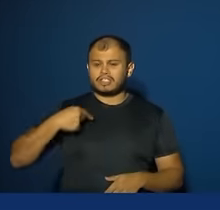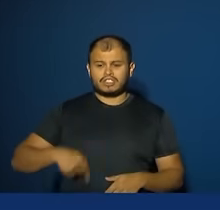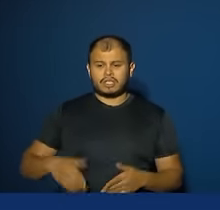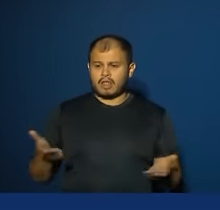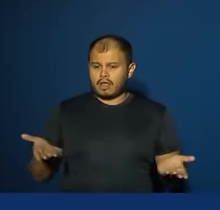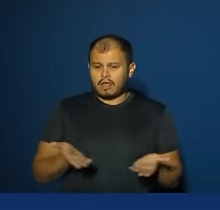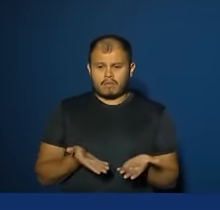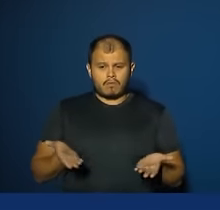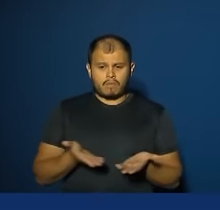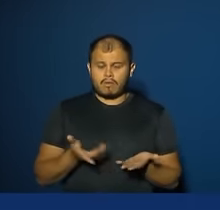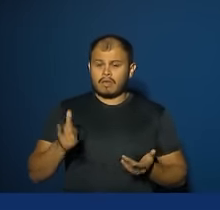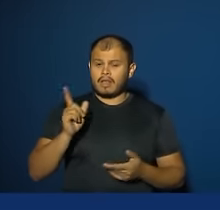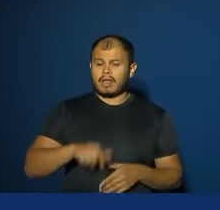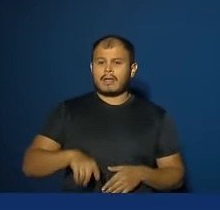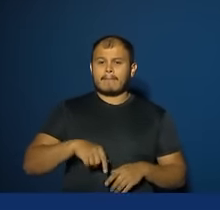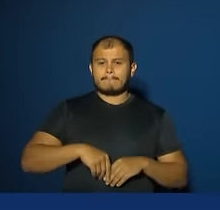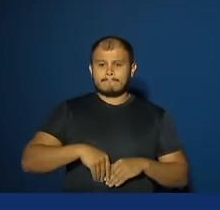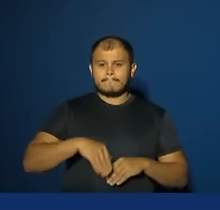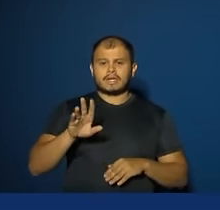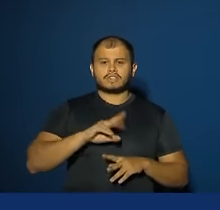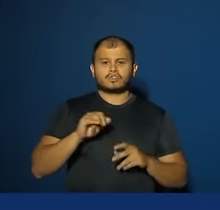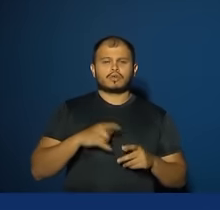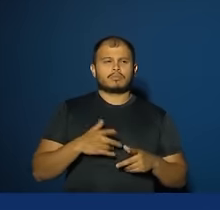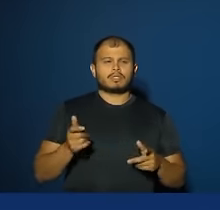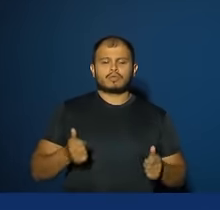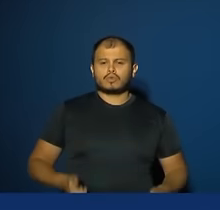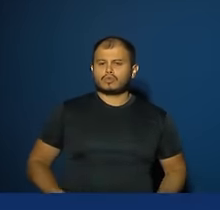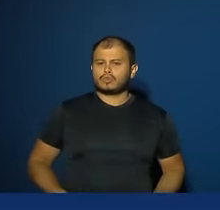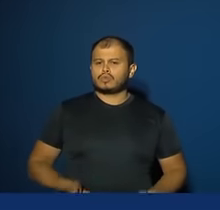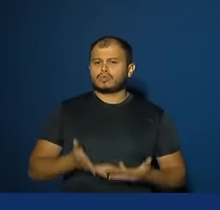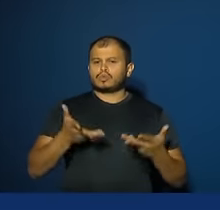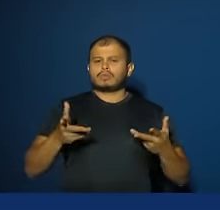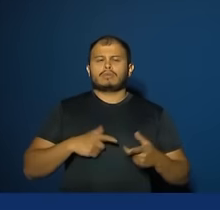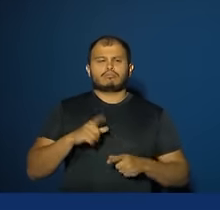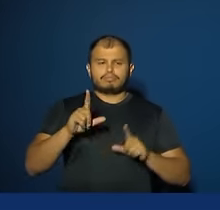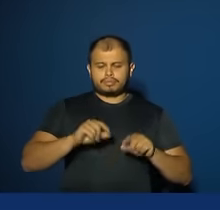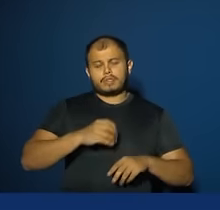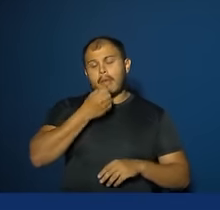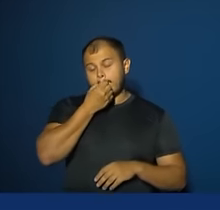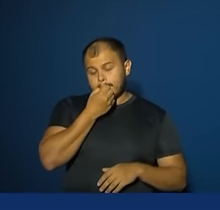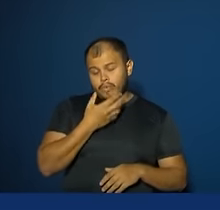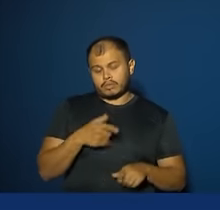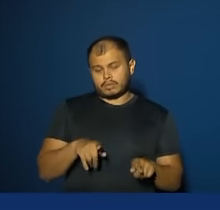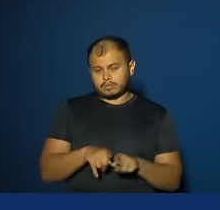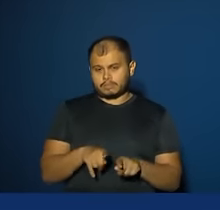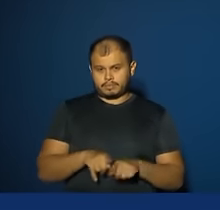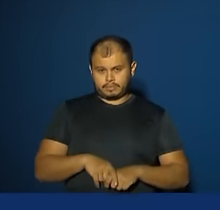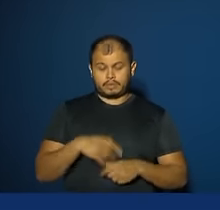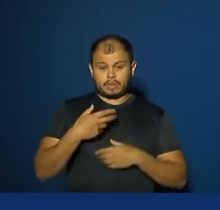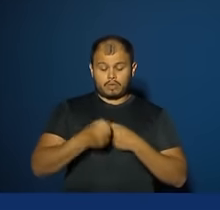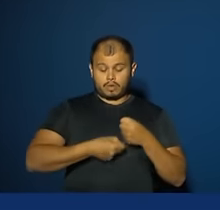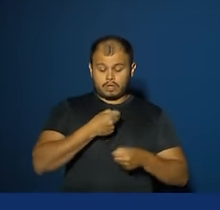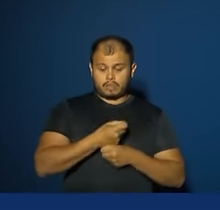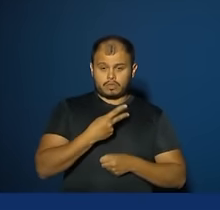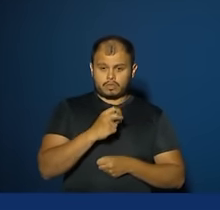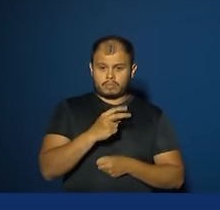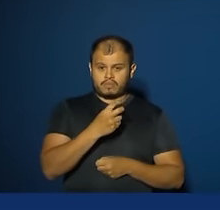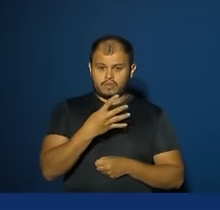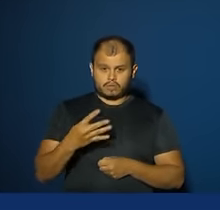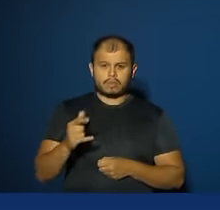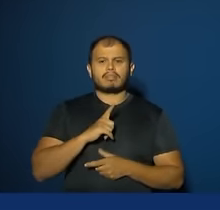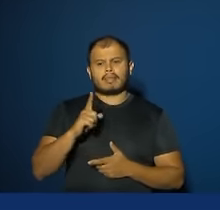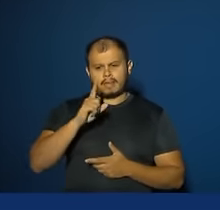sendo um fator de deflator de custos, que também é muito bom. Então, num cenário para 2024, os riscos estão